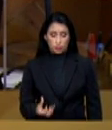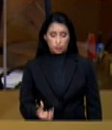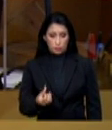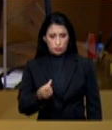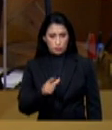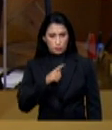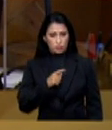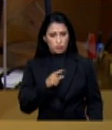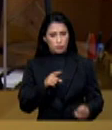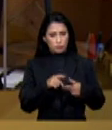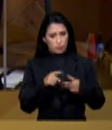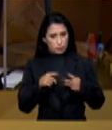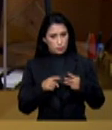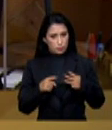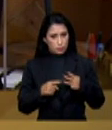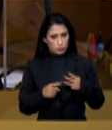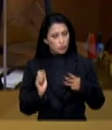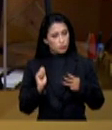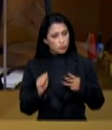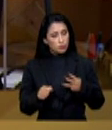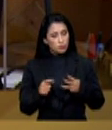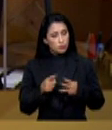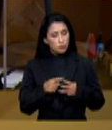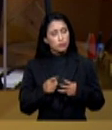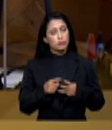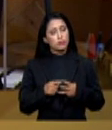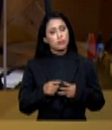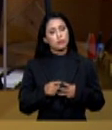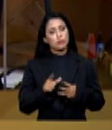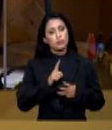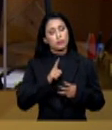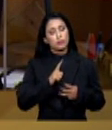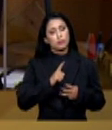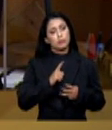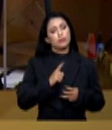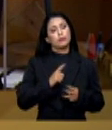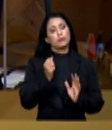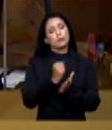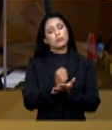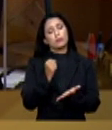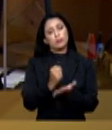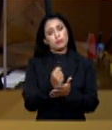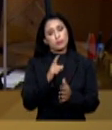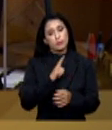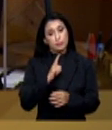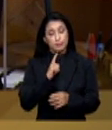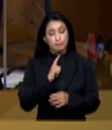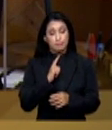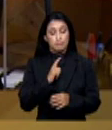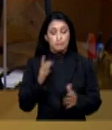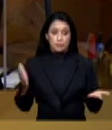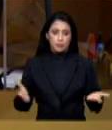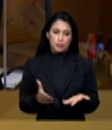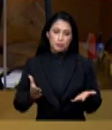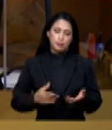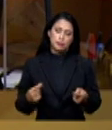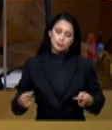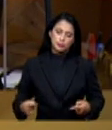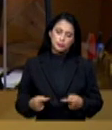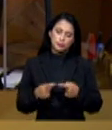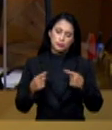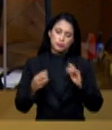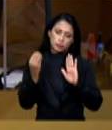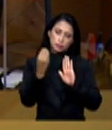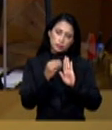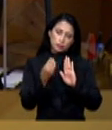três cenários possíveis o primeiro cenário de transição de respeito aos contratos de programas vigentes e que na sua versão atual já estão de acordo